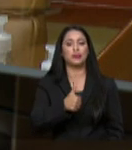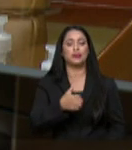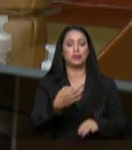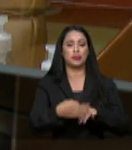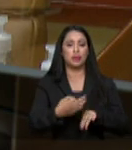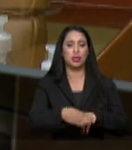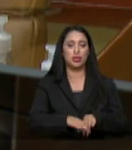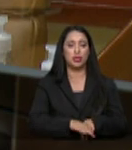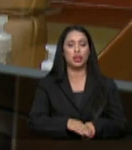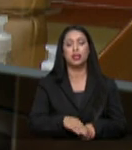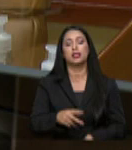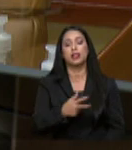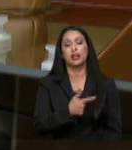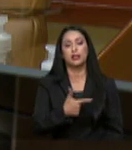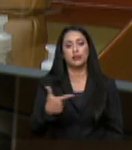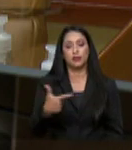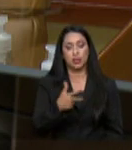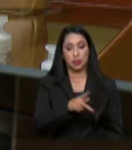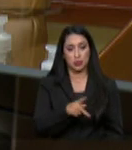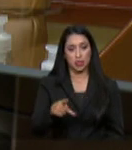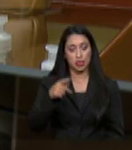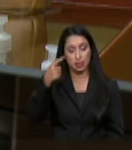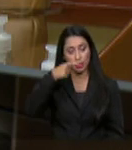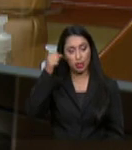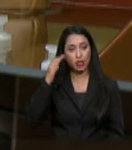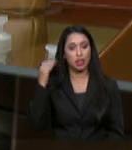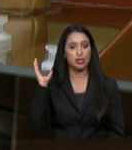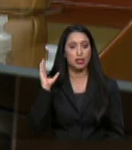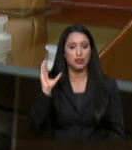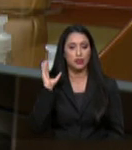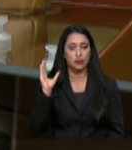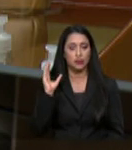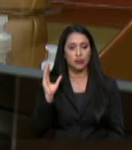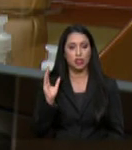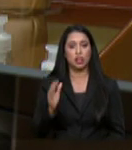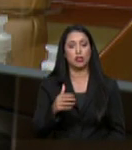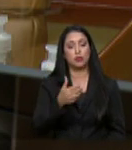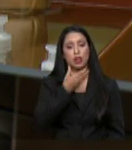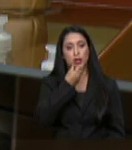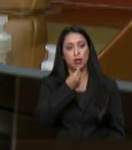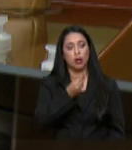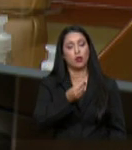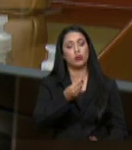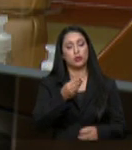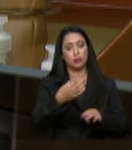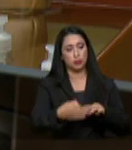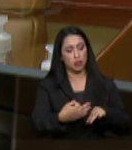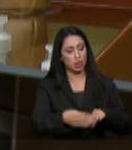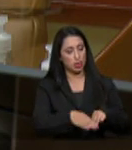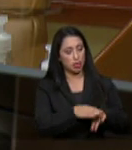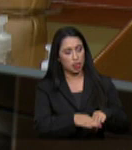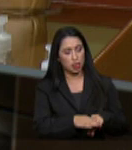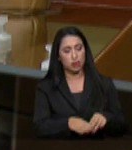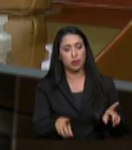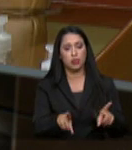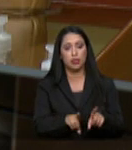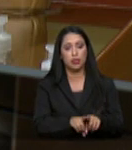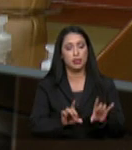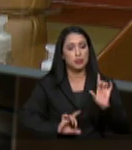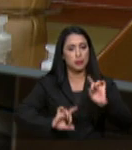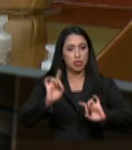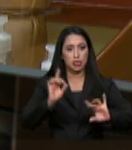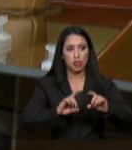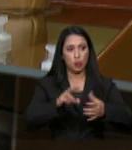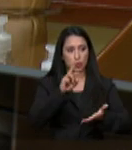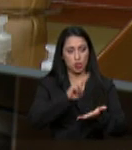rosa feia e os senhores ministros com comprimento muito especial ao Ministro relator Ministro Alexandre de